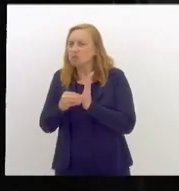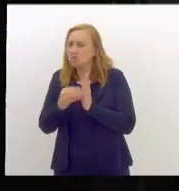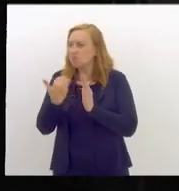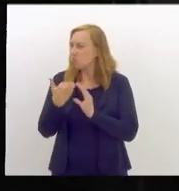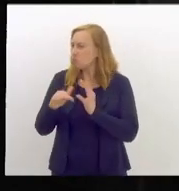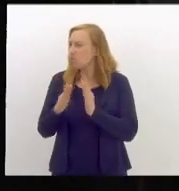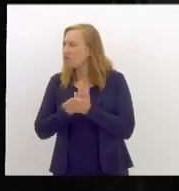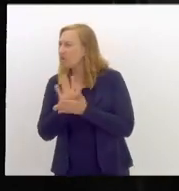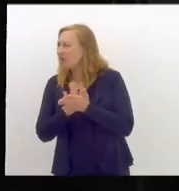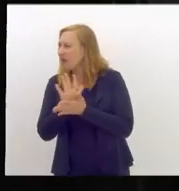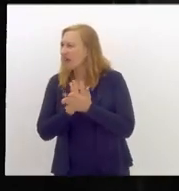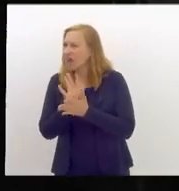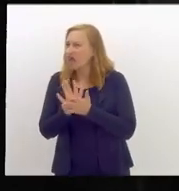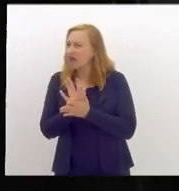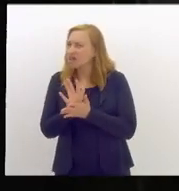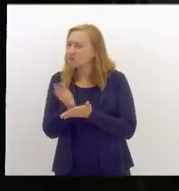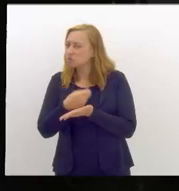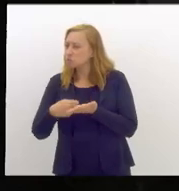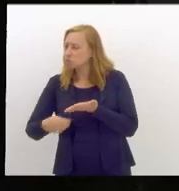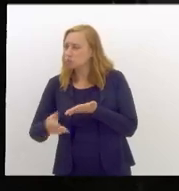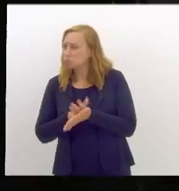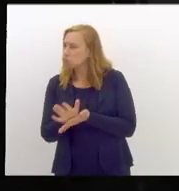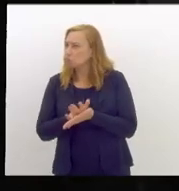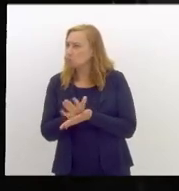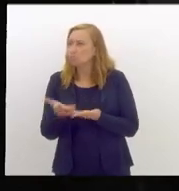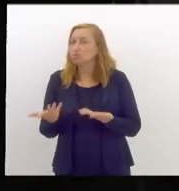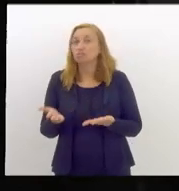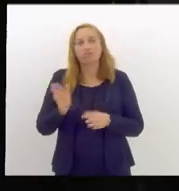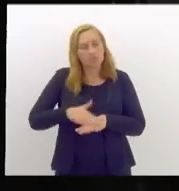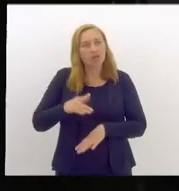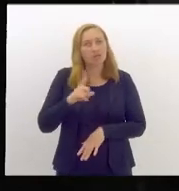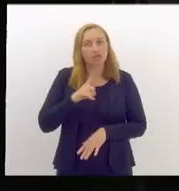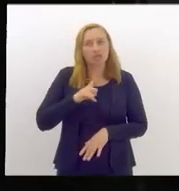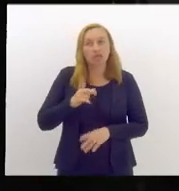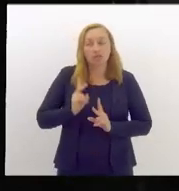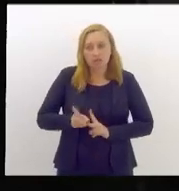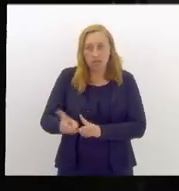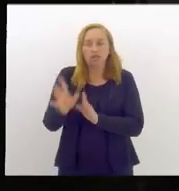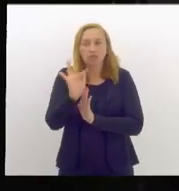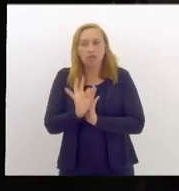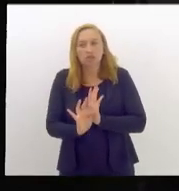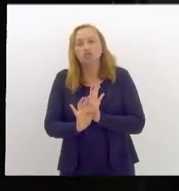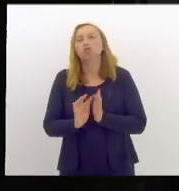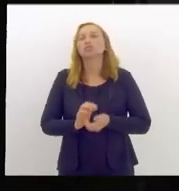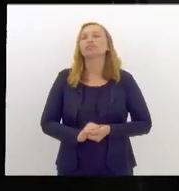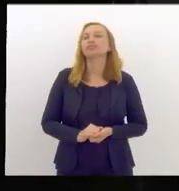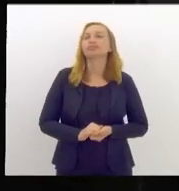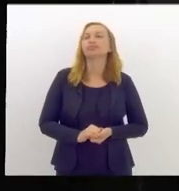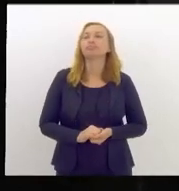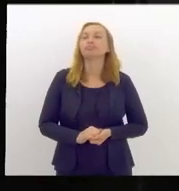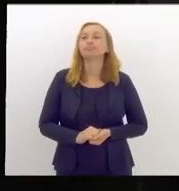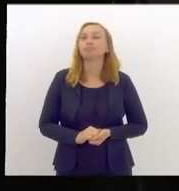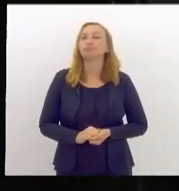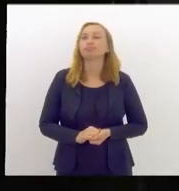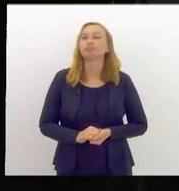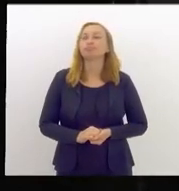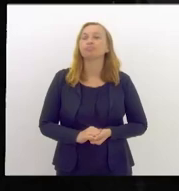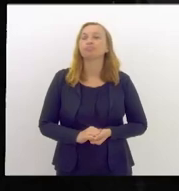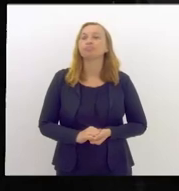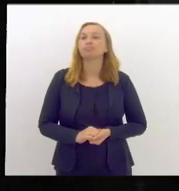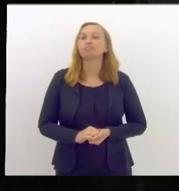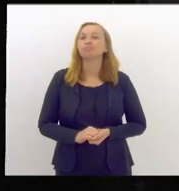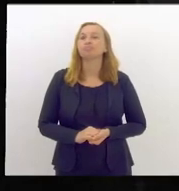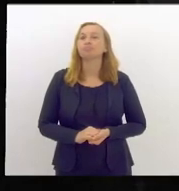né formalizando a demanda e fundamentando a demanda tem mais e segue o texto dizendo assim pelo poder executivo